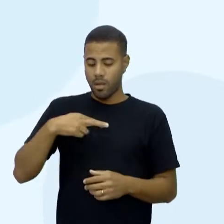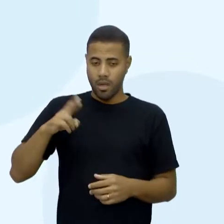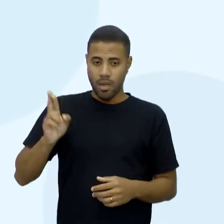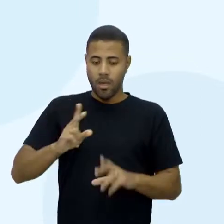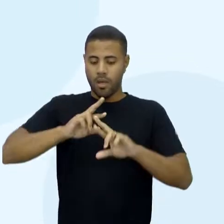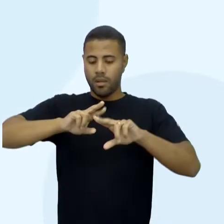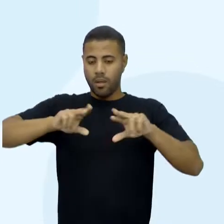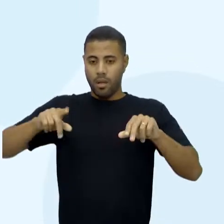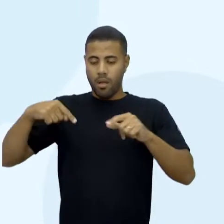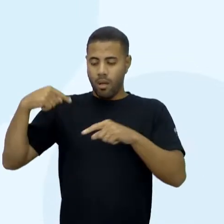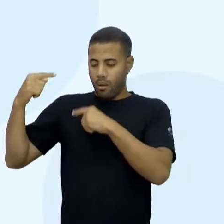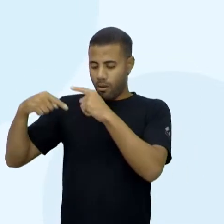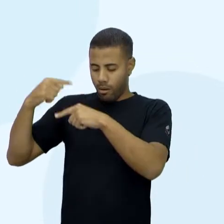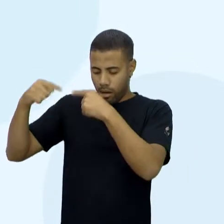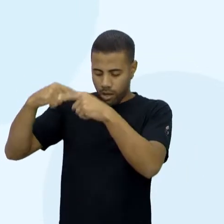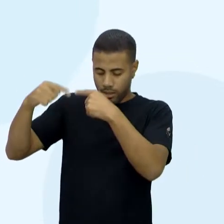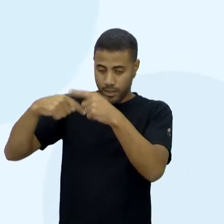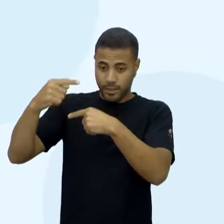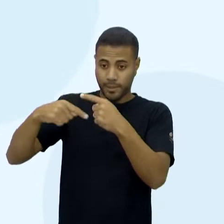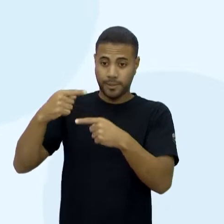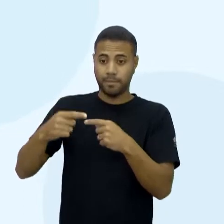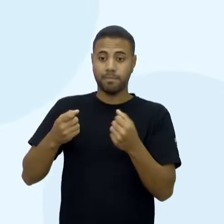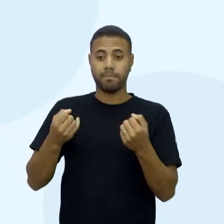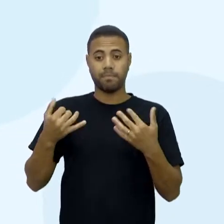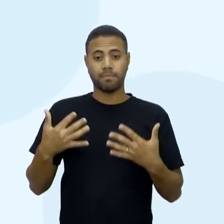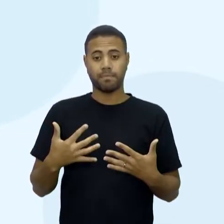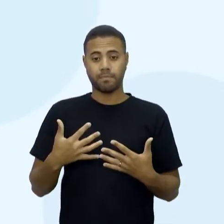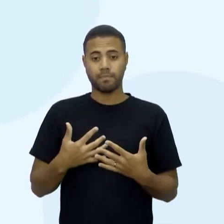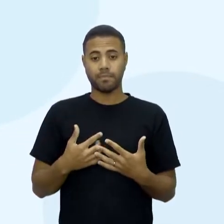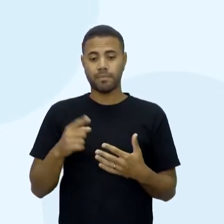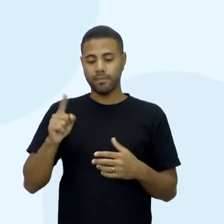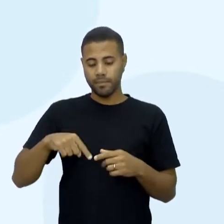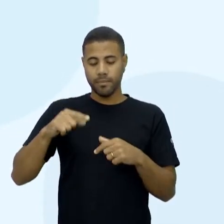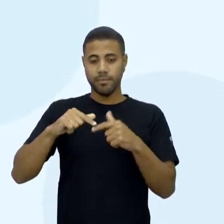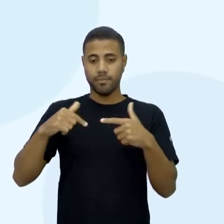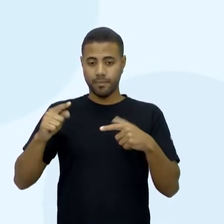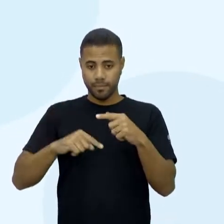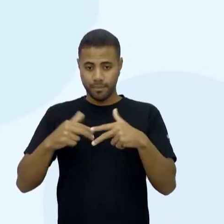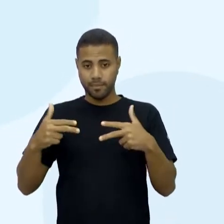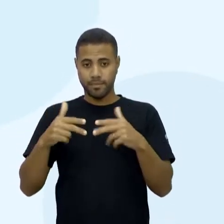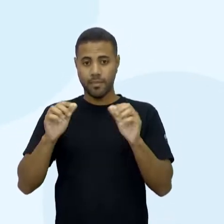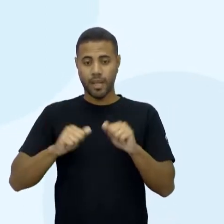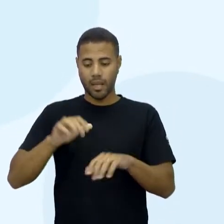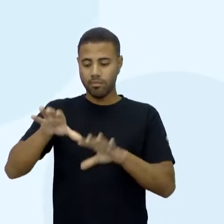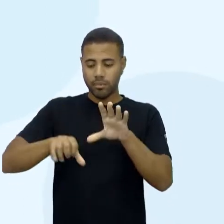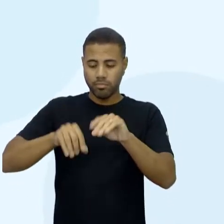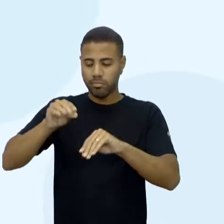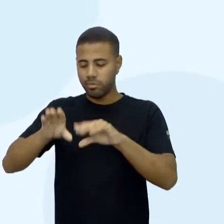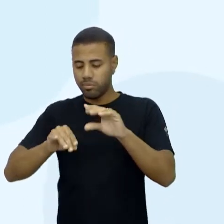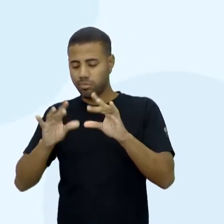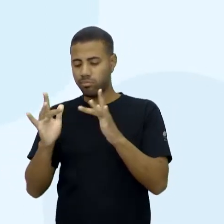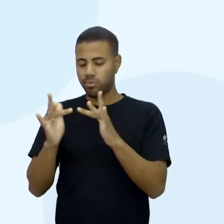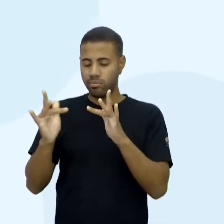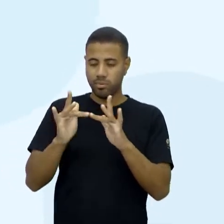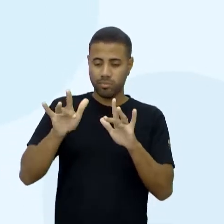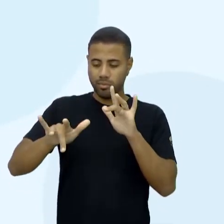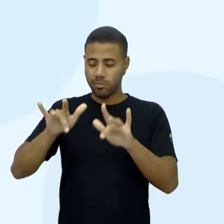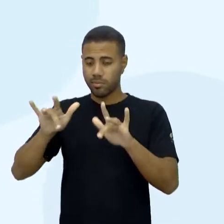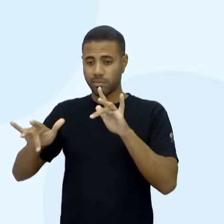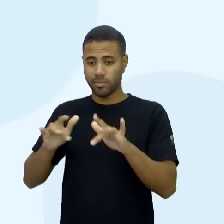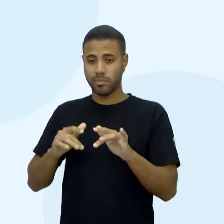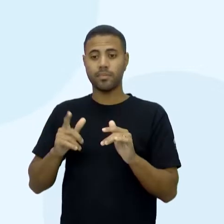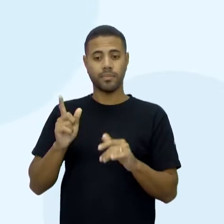tanto materiais quanto imateriais. Materiais são coisas tangíveis, tá? Que você pode tocar.